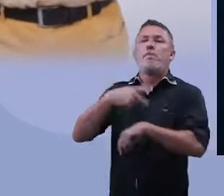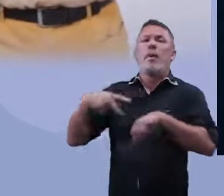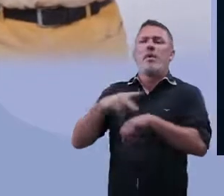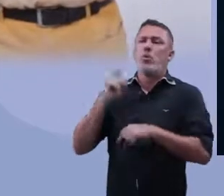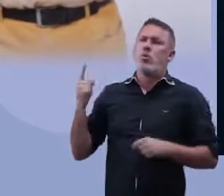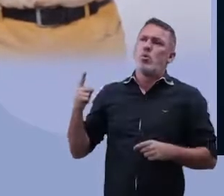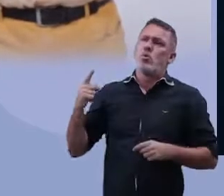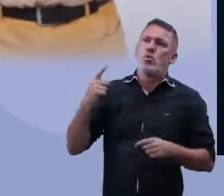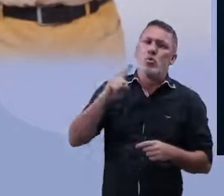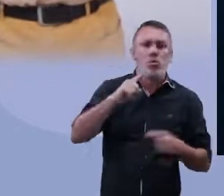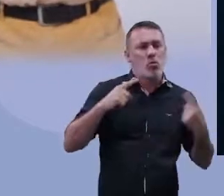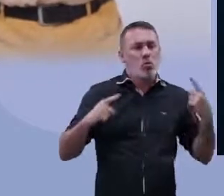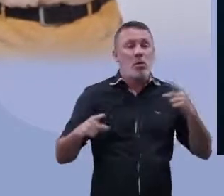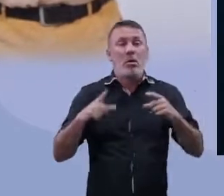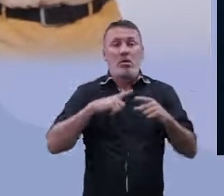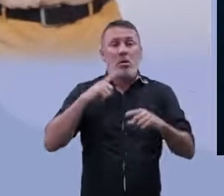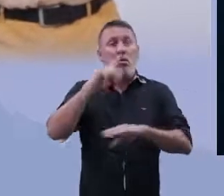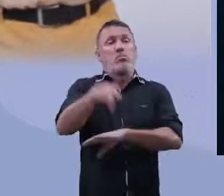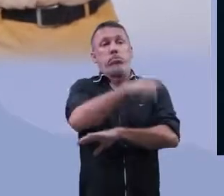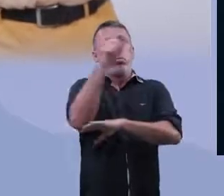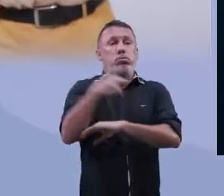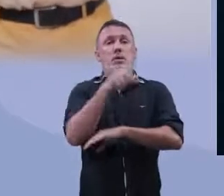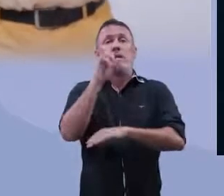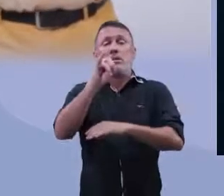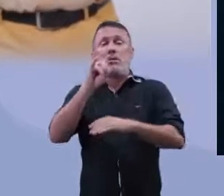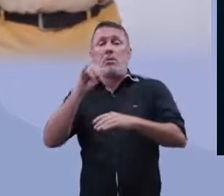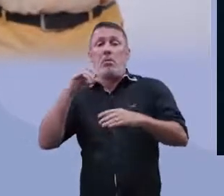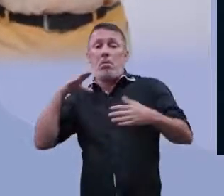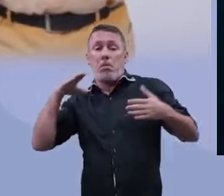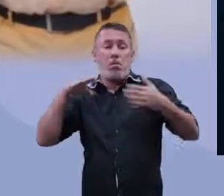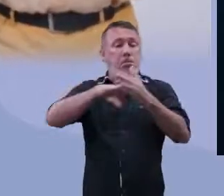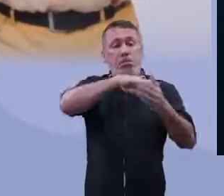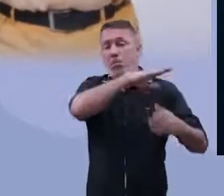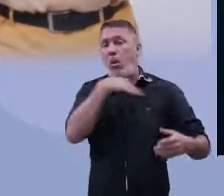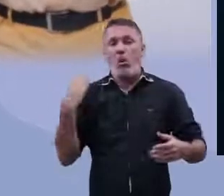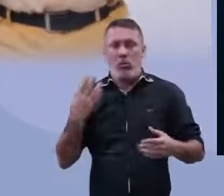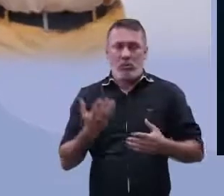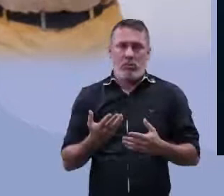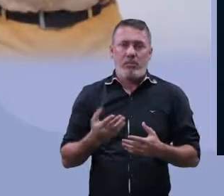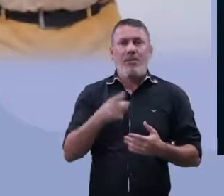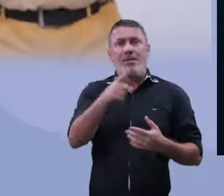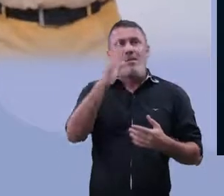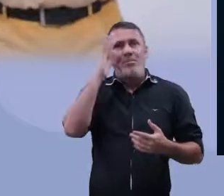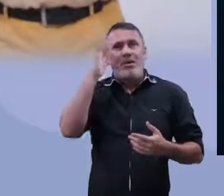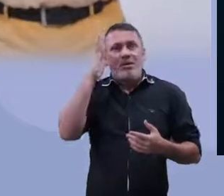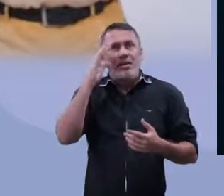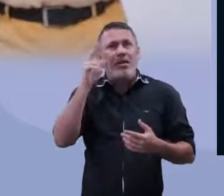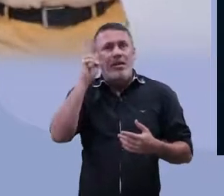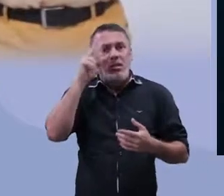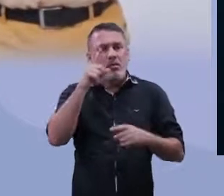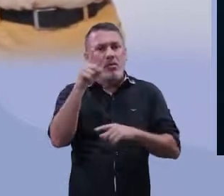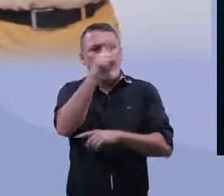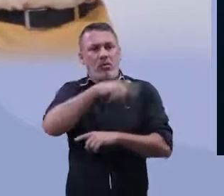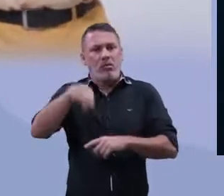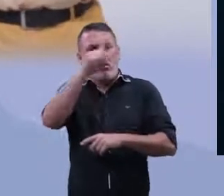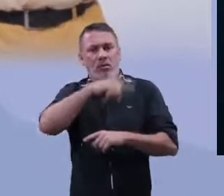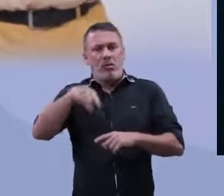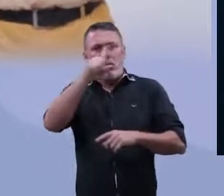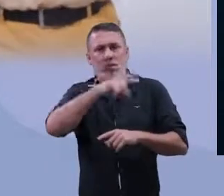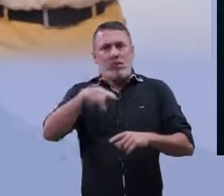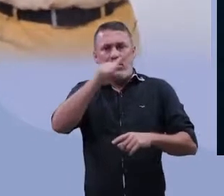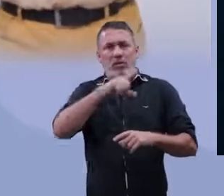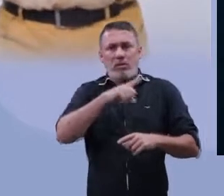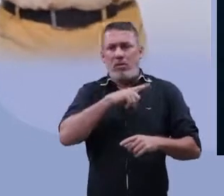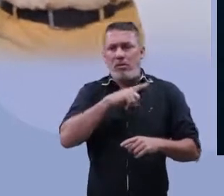essas gigantescas pás. Só relembrando, cada hélice de uma central eólica gira em torno de